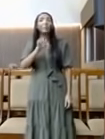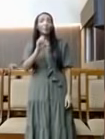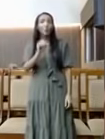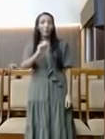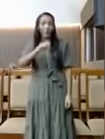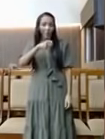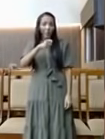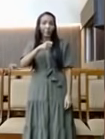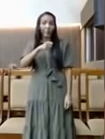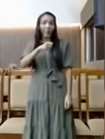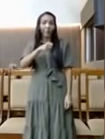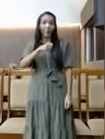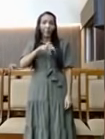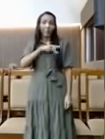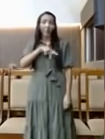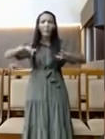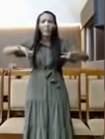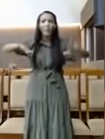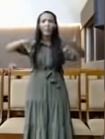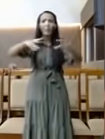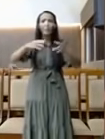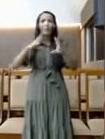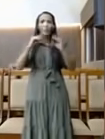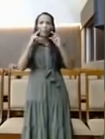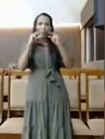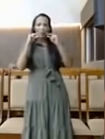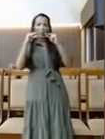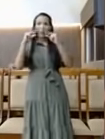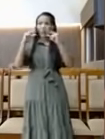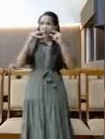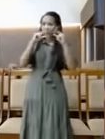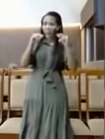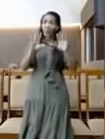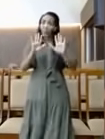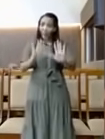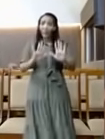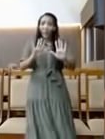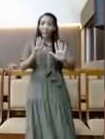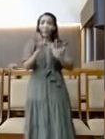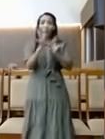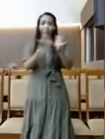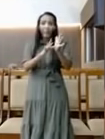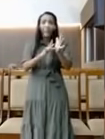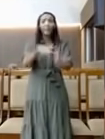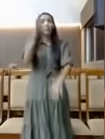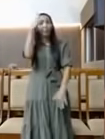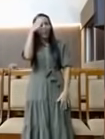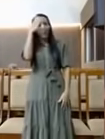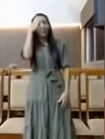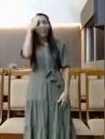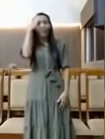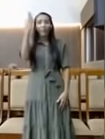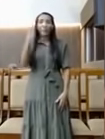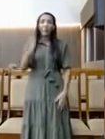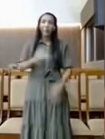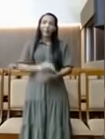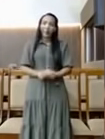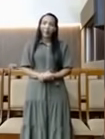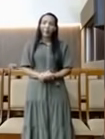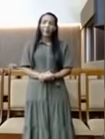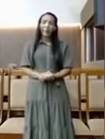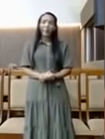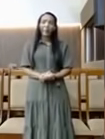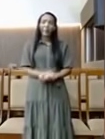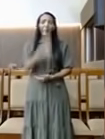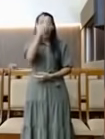Aí tu já tá pecando que tu tá jogando espalhando fofoca então Jesus ele sabia que a multidão tinha as suas vantagens é por isso que ele